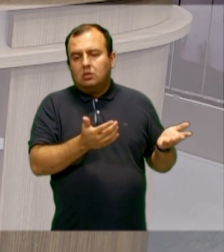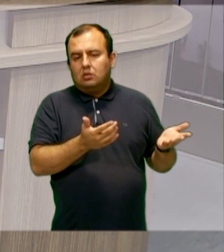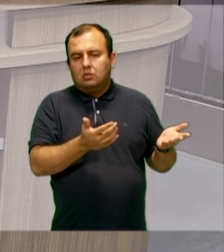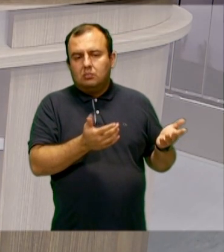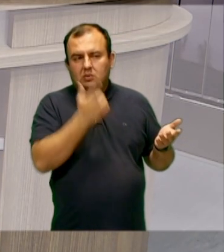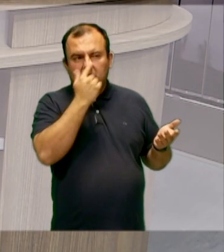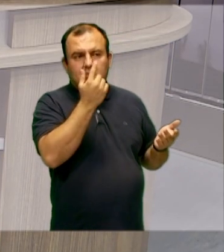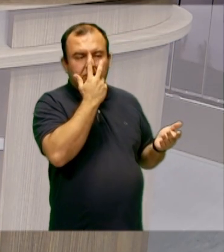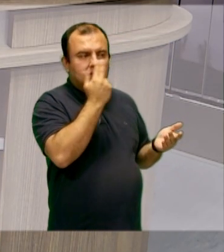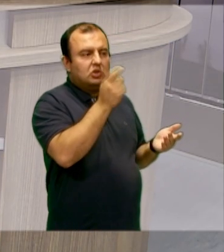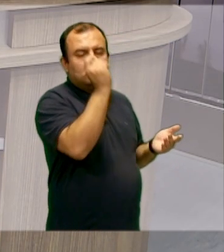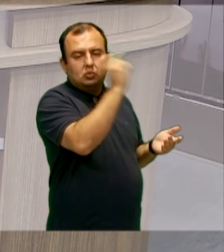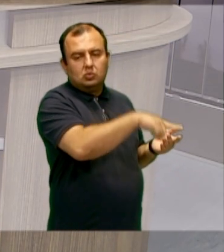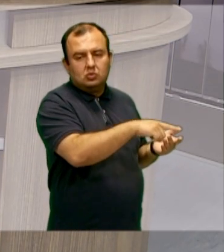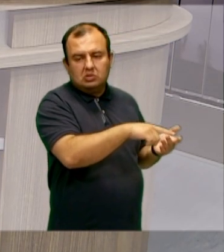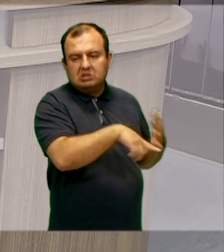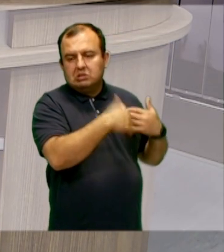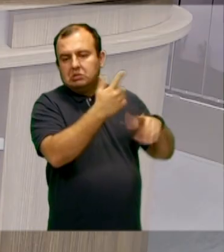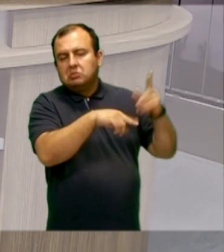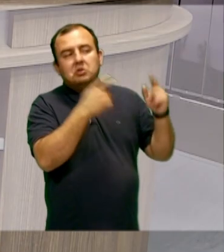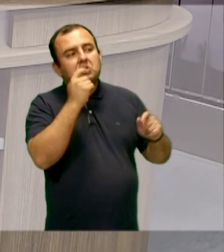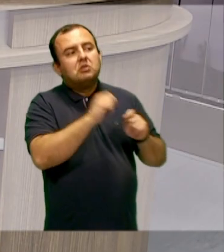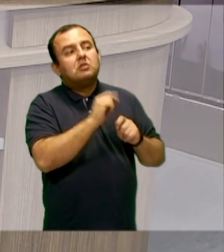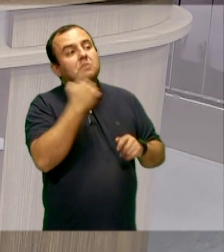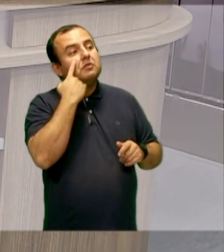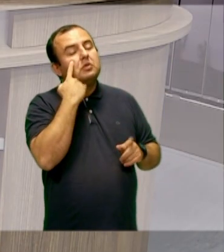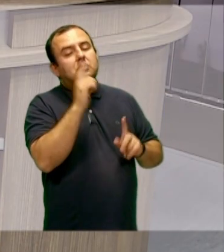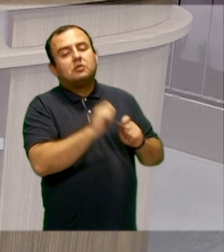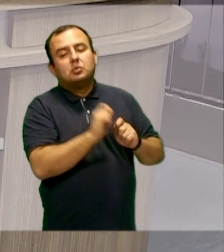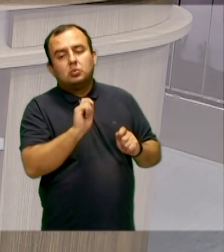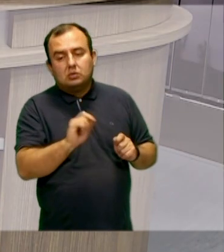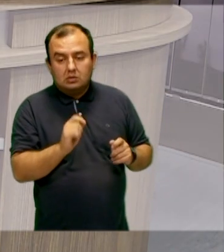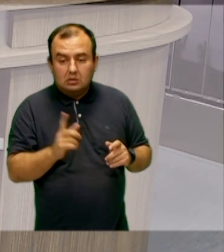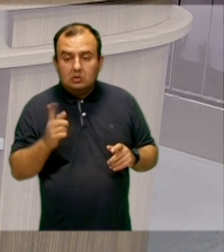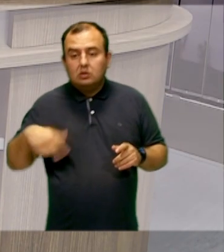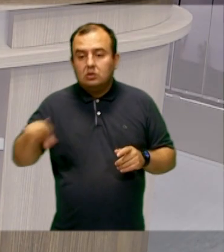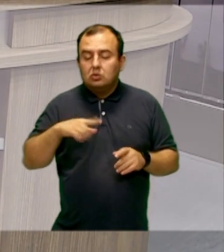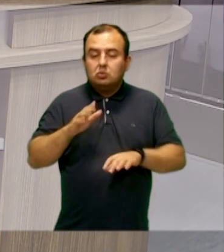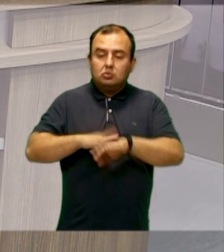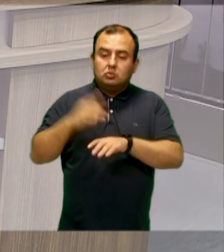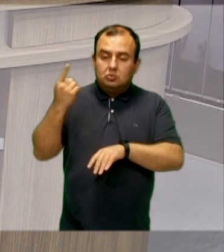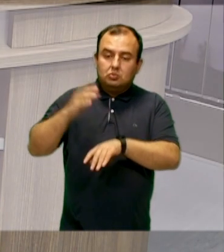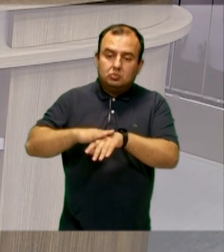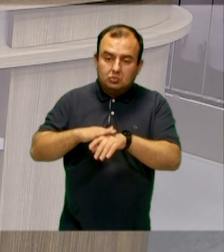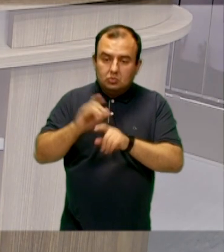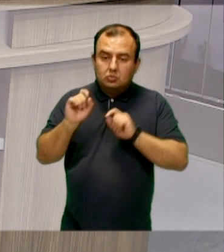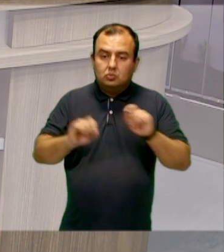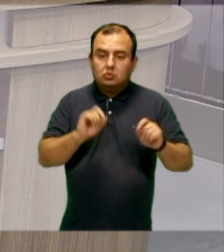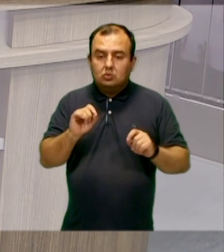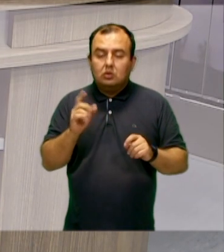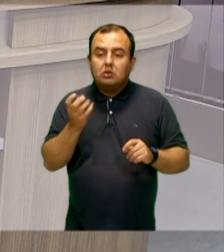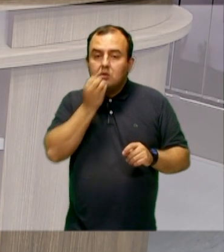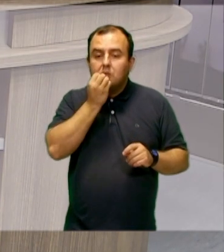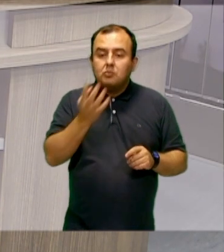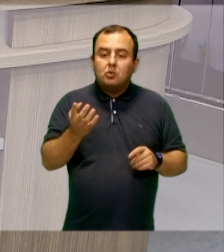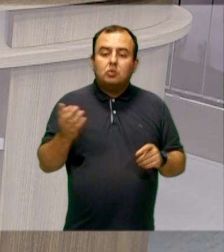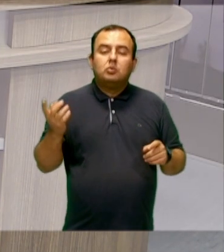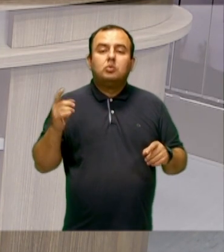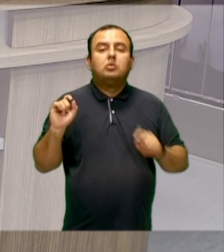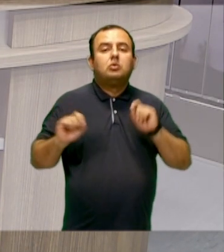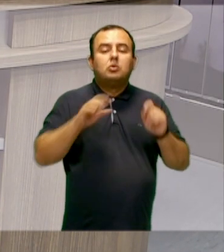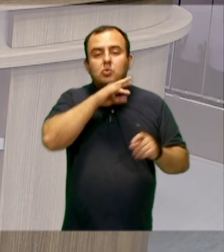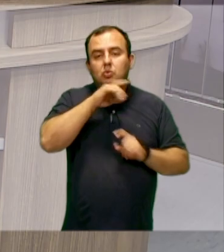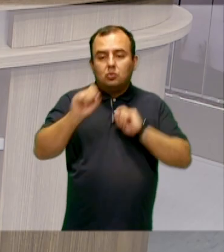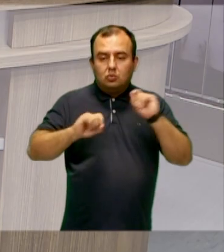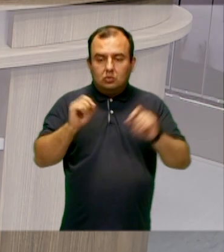Exato, um lixão. Um lixão. Vamos descartar e depois ver o que a gente faz. E o que a gente fez no primeiro momento? A gente tem que saber daqui o que é bom e o que é ruim.